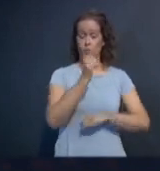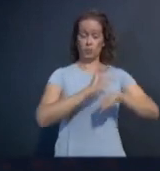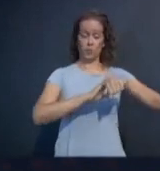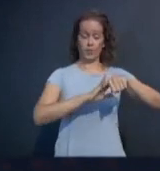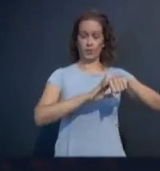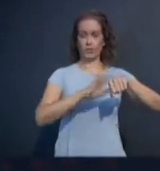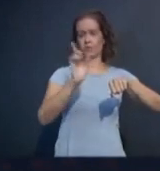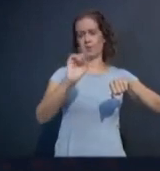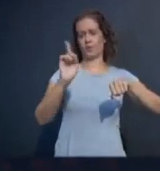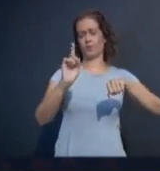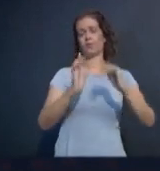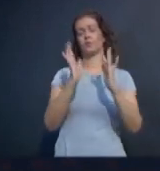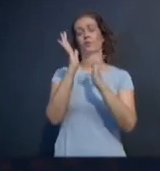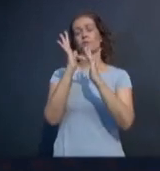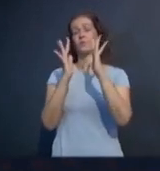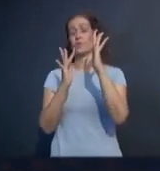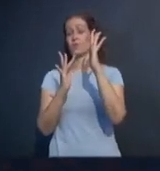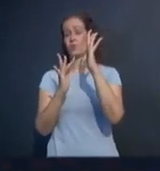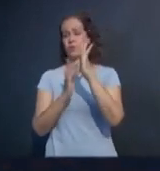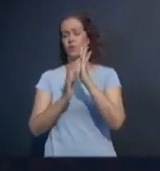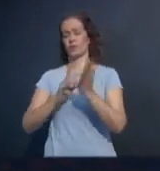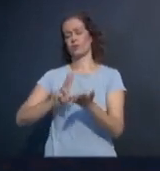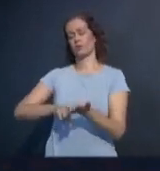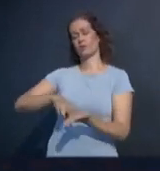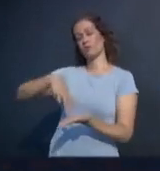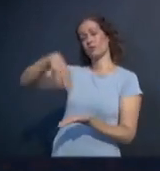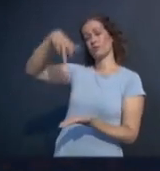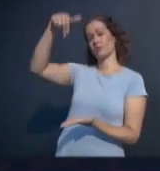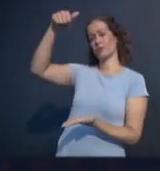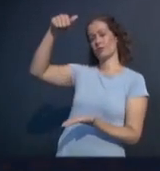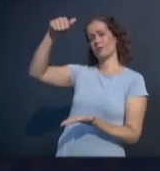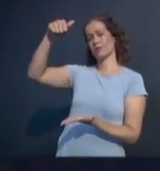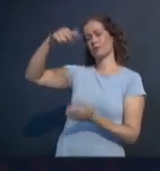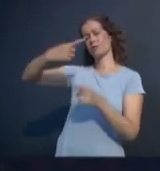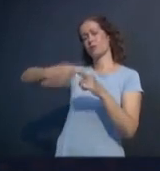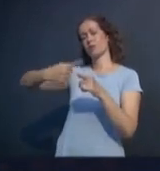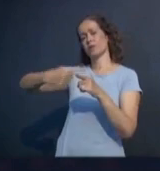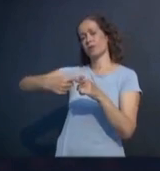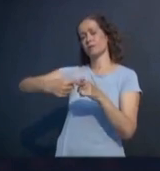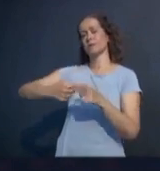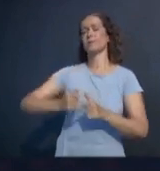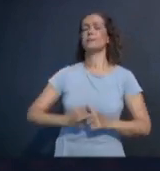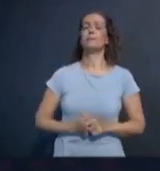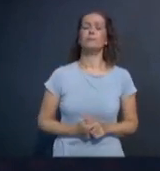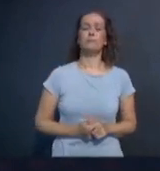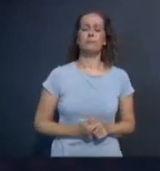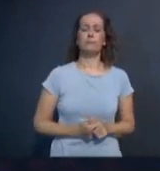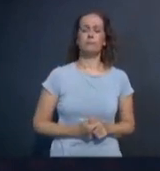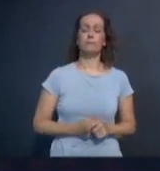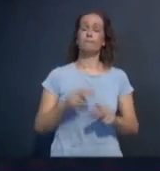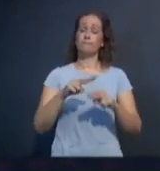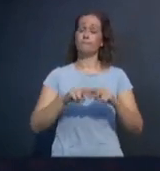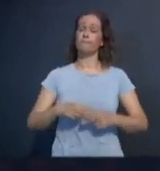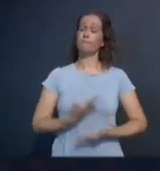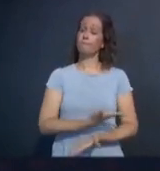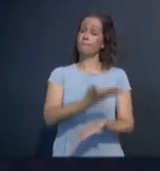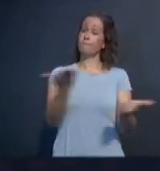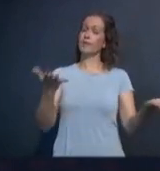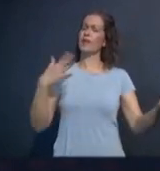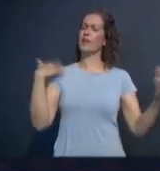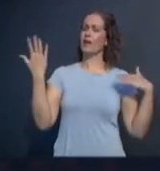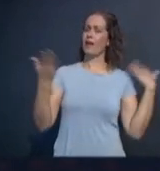ele faz o quê? Ressuscita. Por quê? Ele diz: "Por vossa causa me alegro que